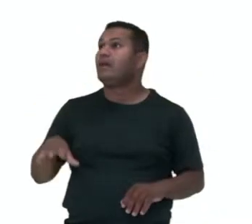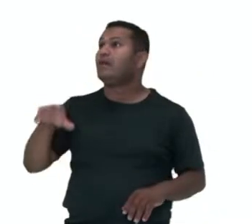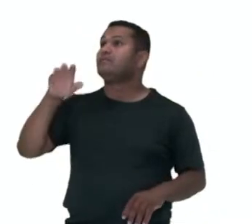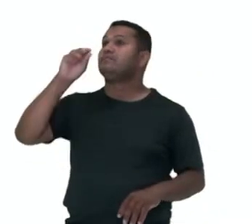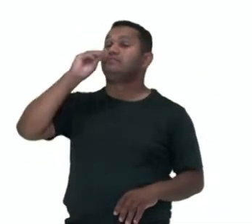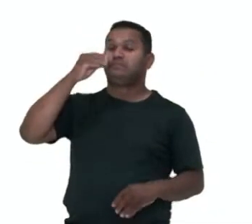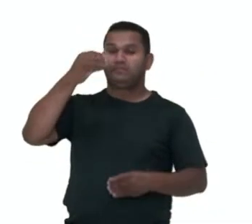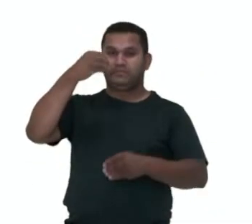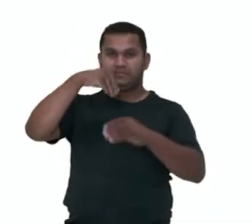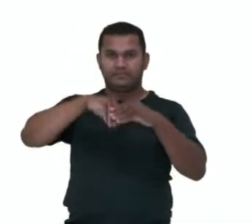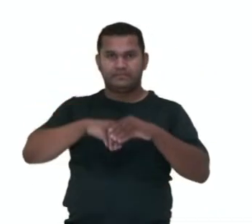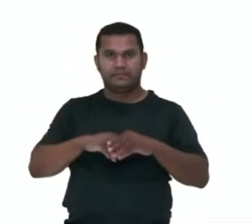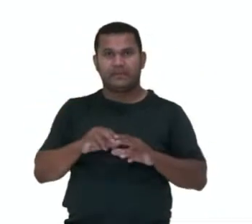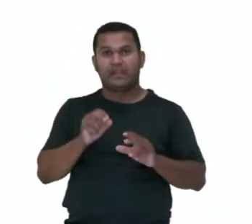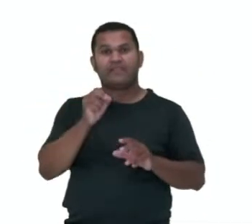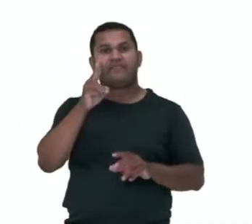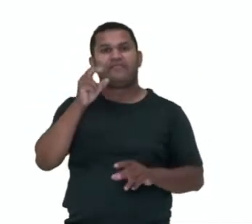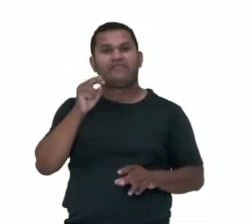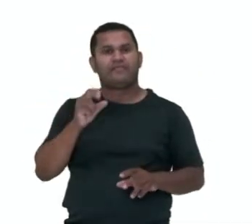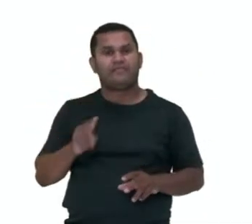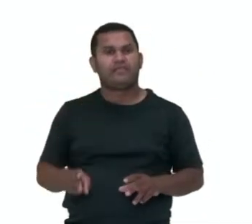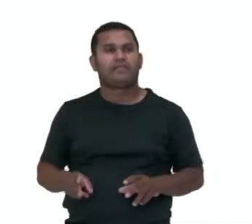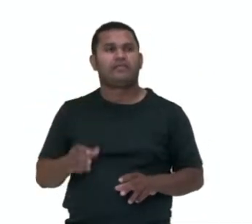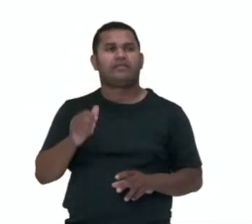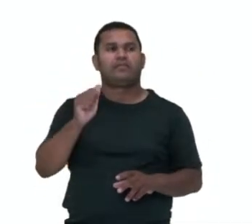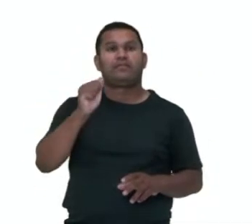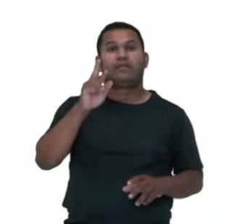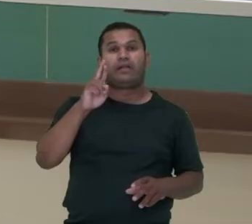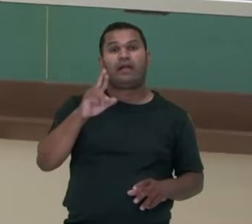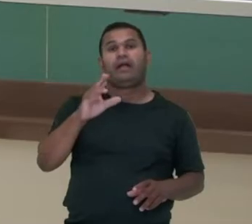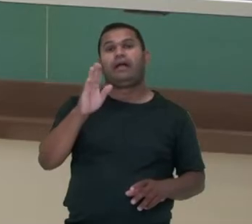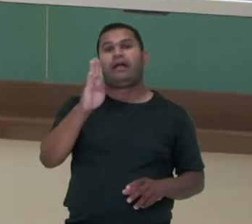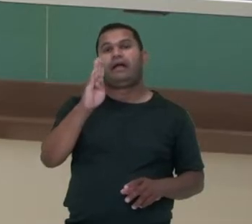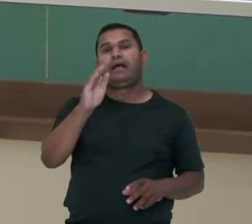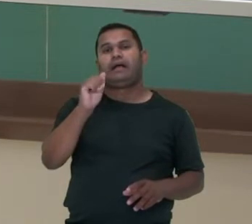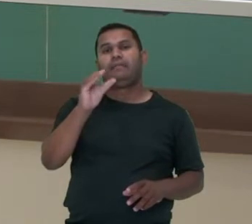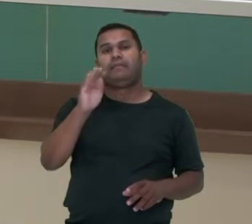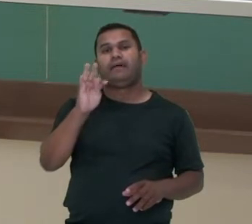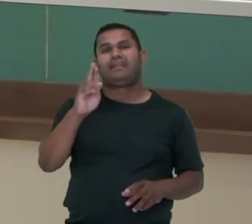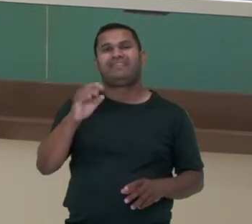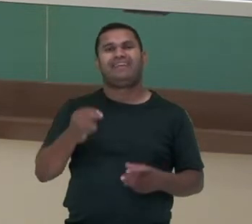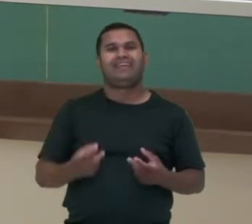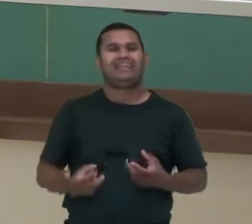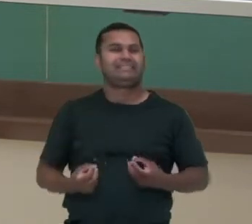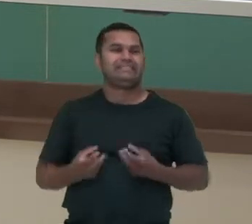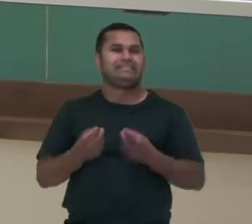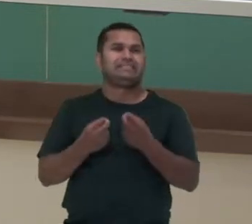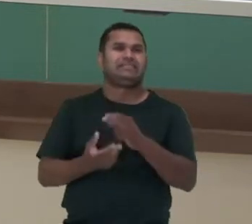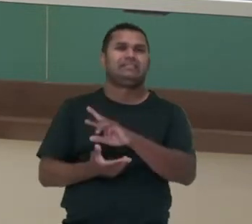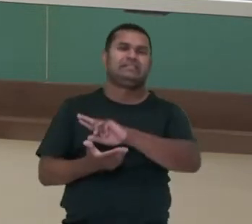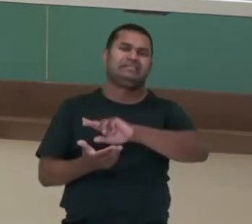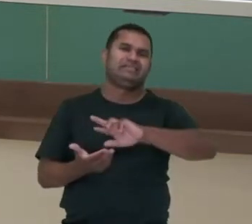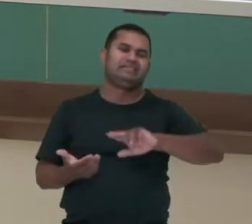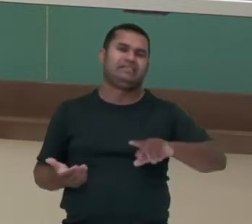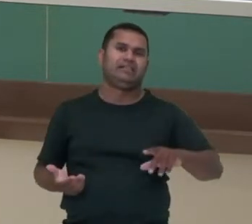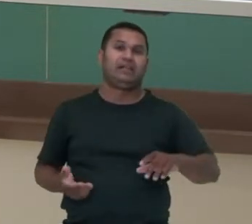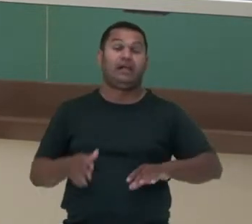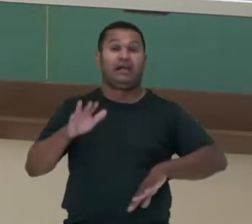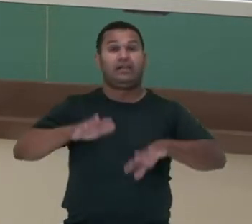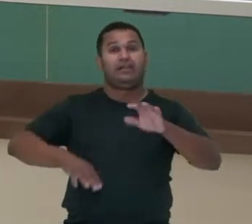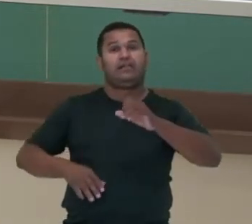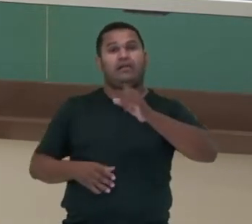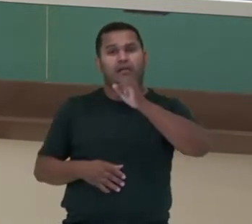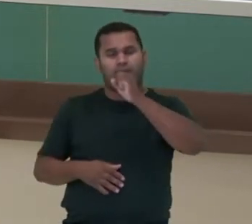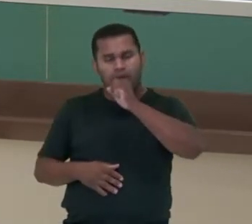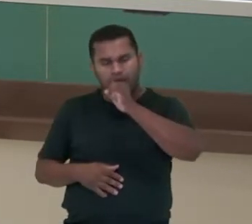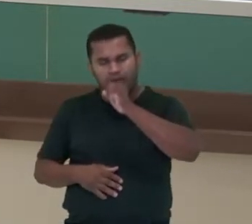queimadas, gerando essa poluição, a radiação solar, alterações na camada de ozônio, e você pode listar várias outras. Talvez você tenha listado coisas que eu nem falei